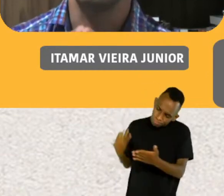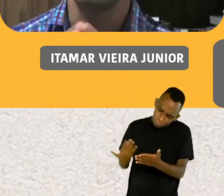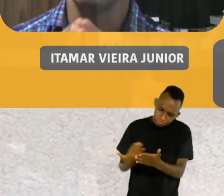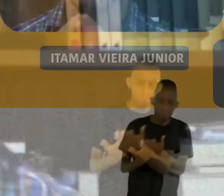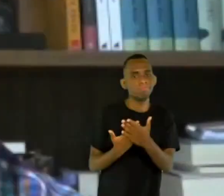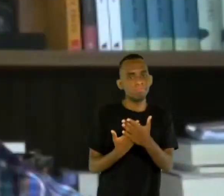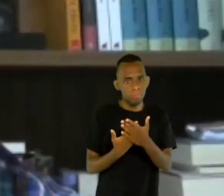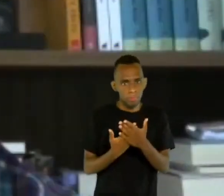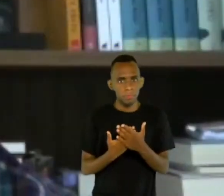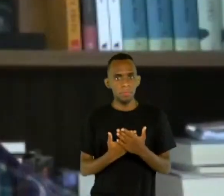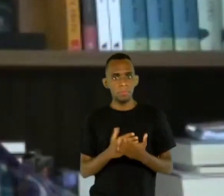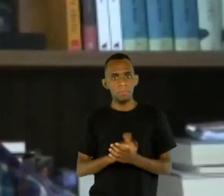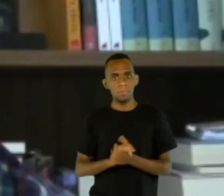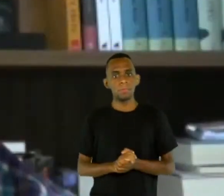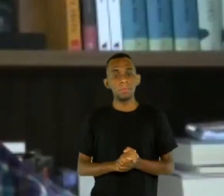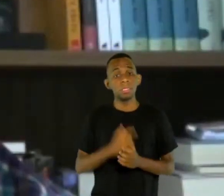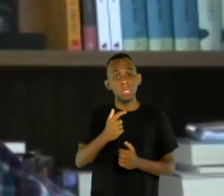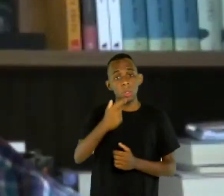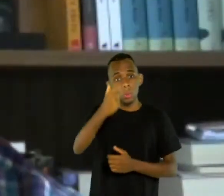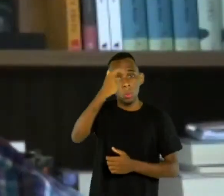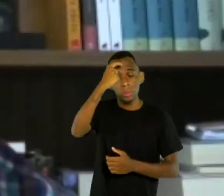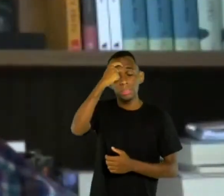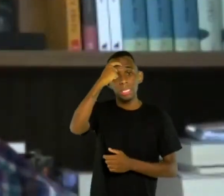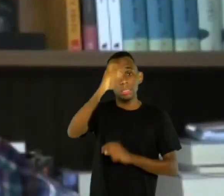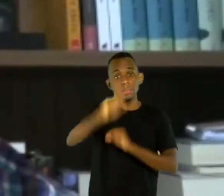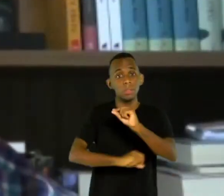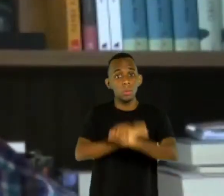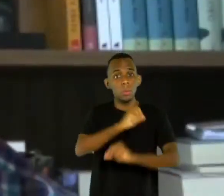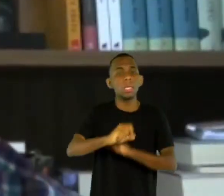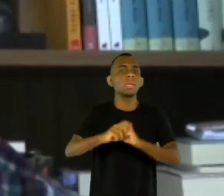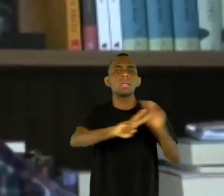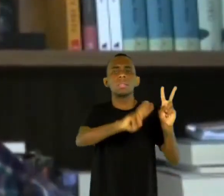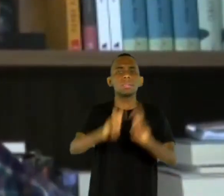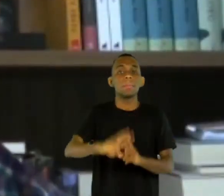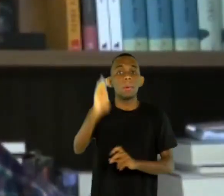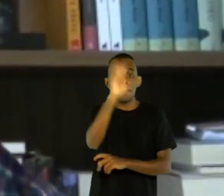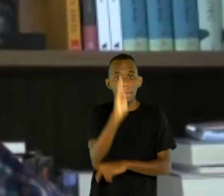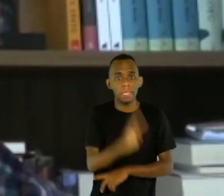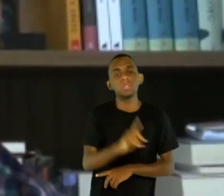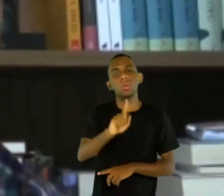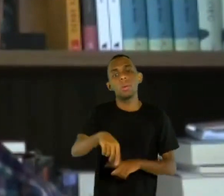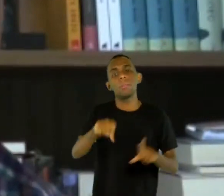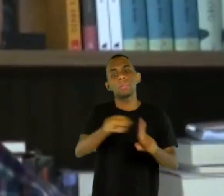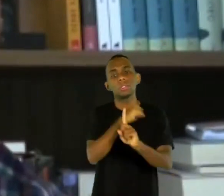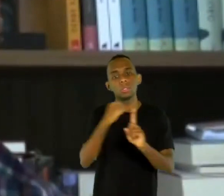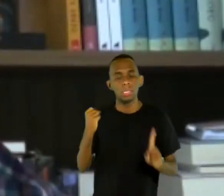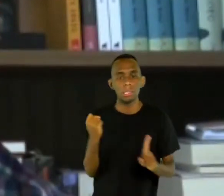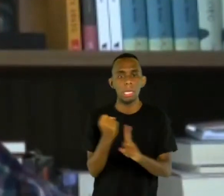Essa consciência sobre o Brasil como uma sociedade